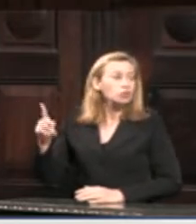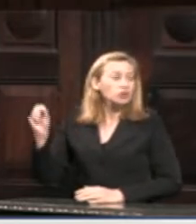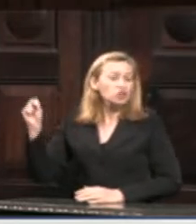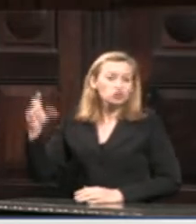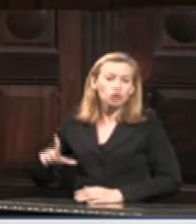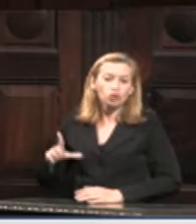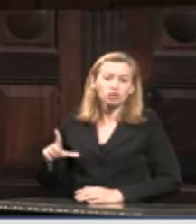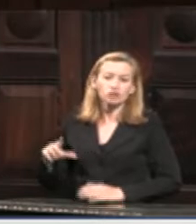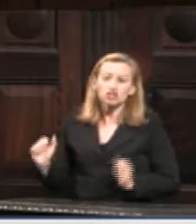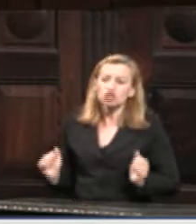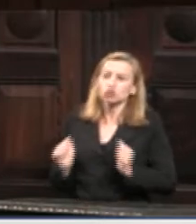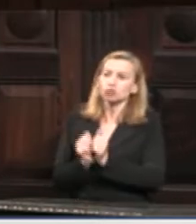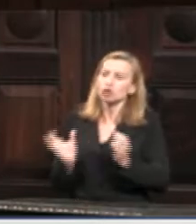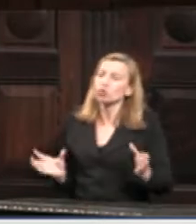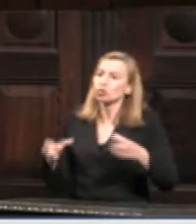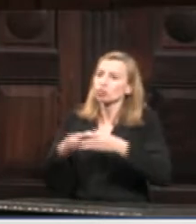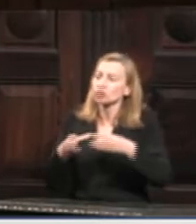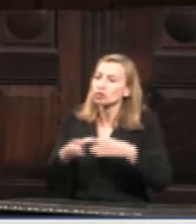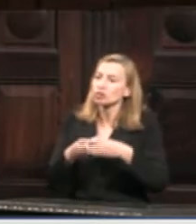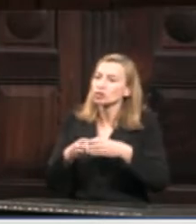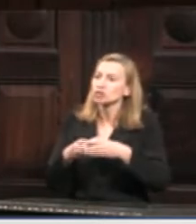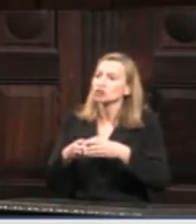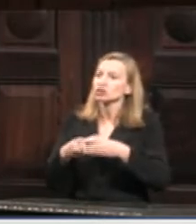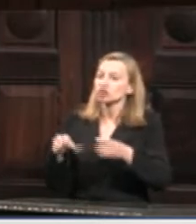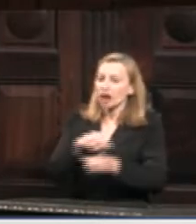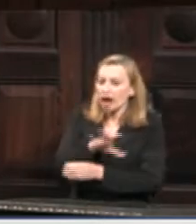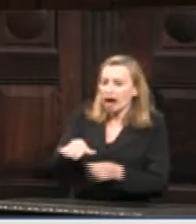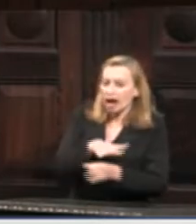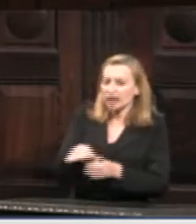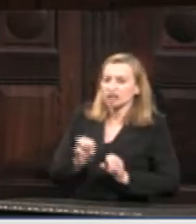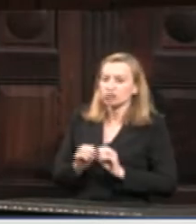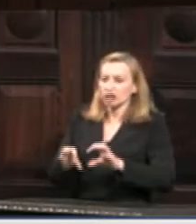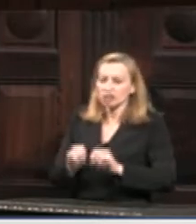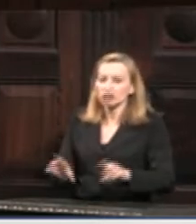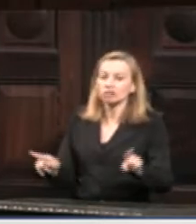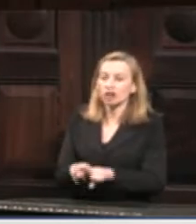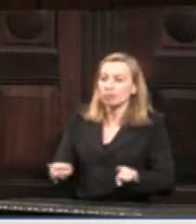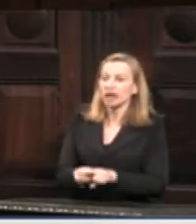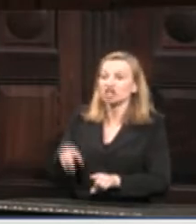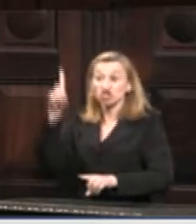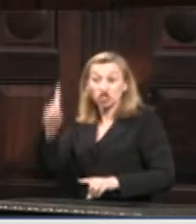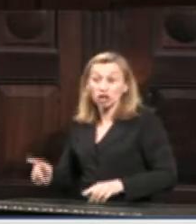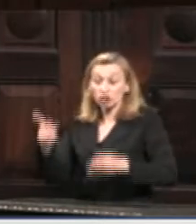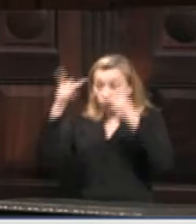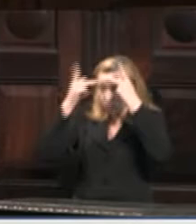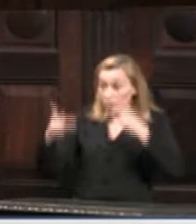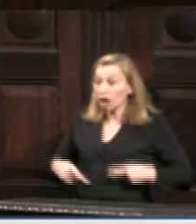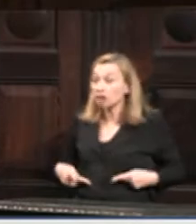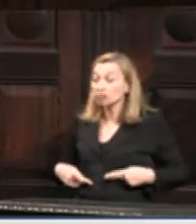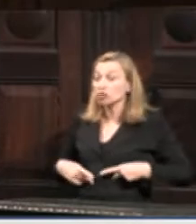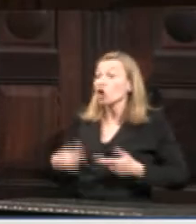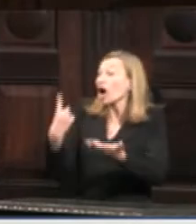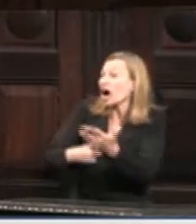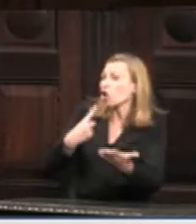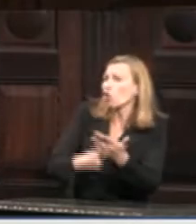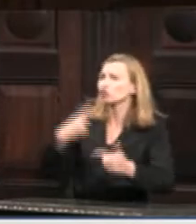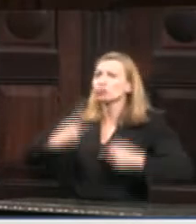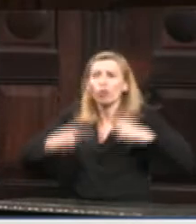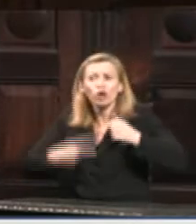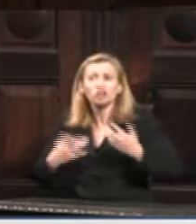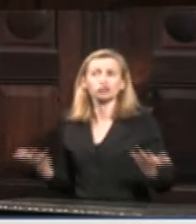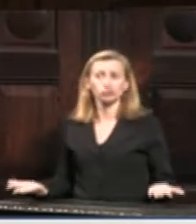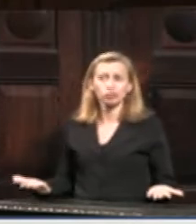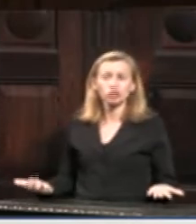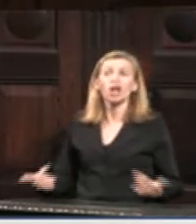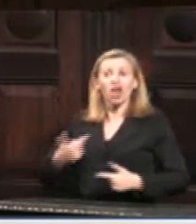de Educação e a Comissão de Direitos Humanos. Legítimo, acordo político. E da mesma